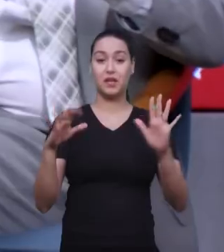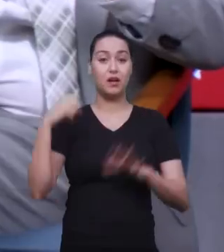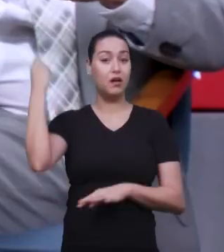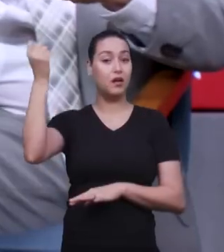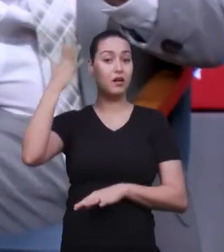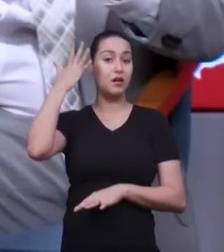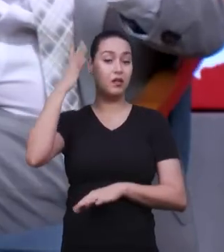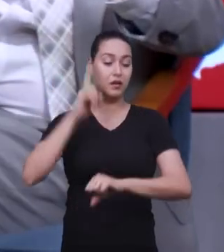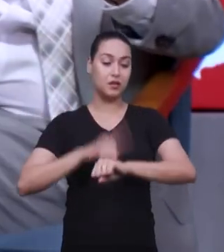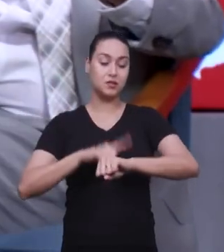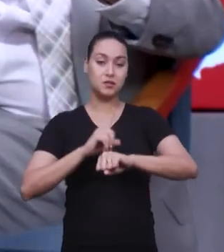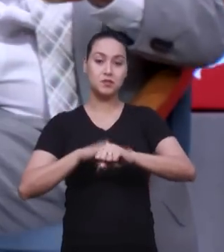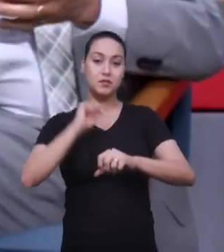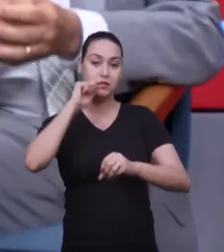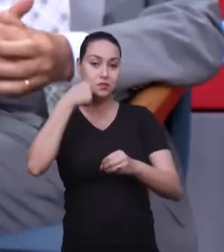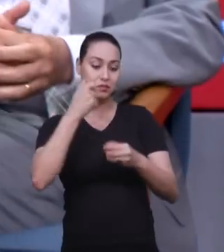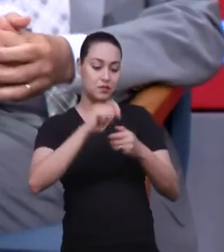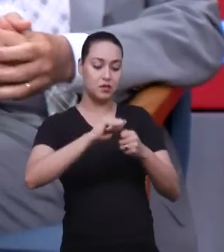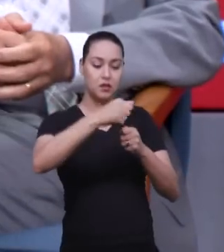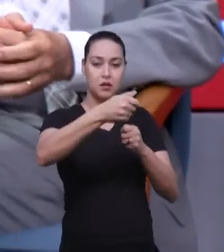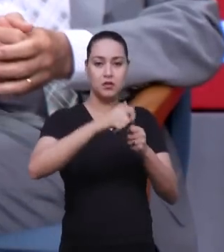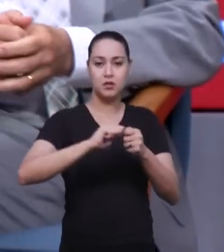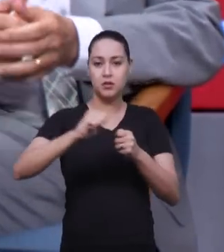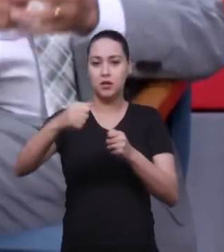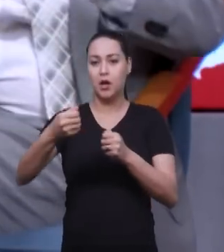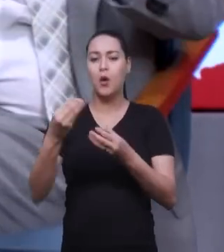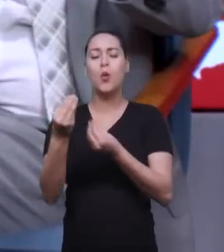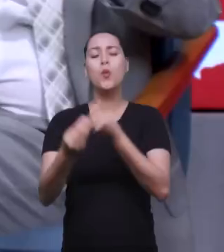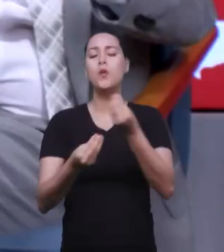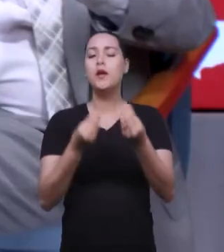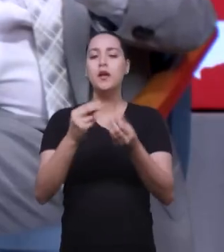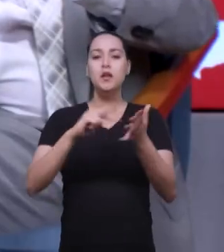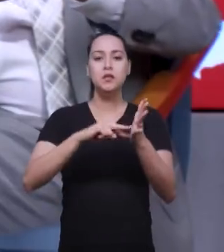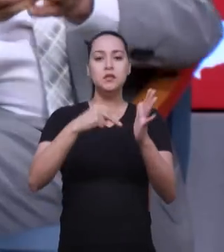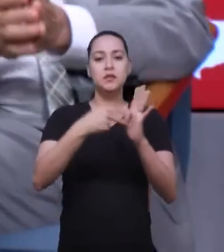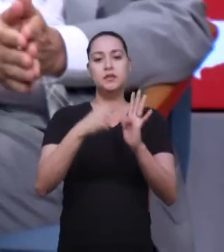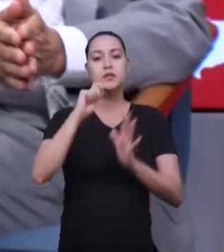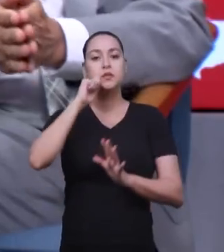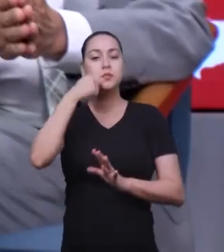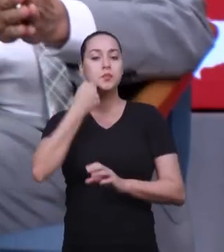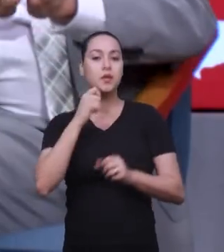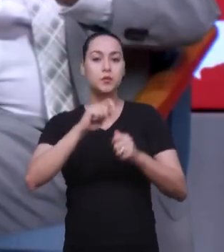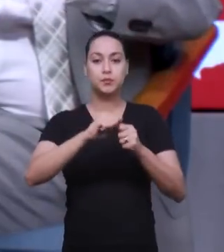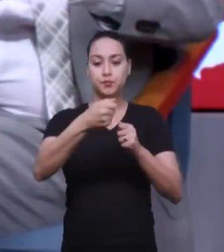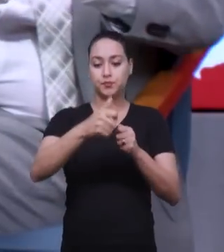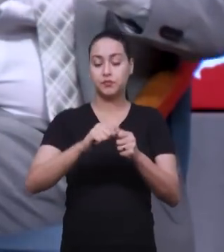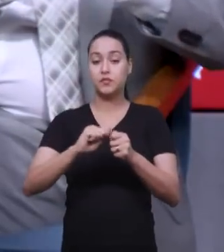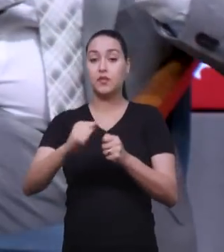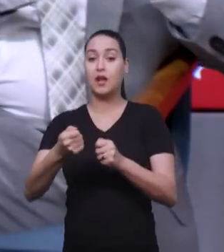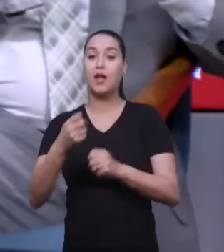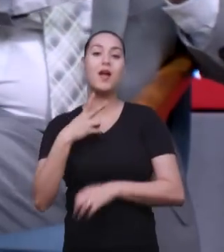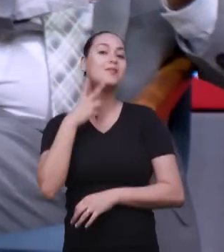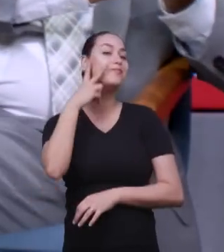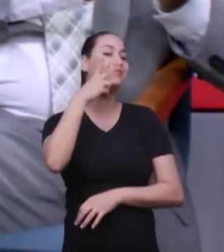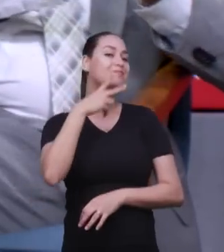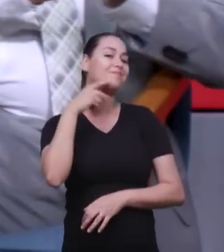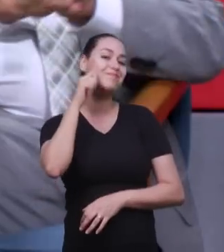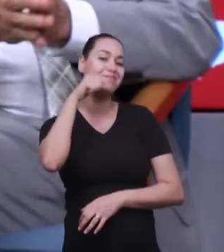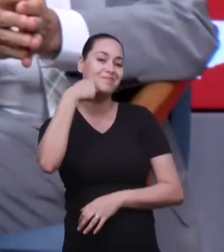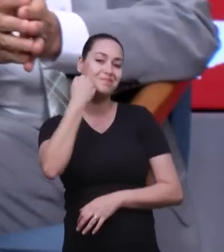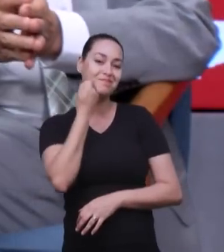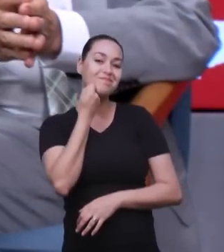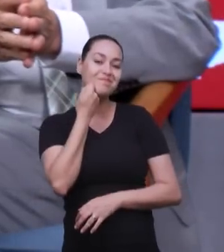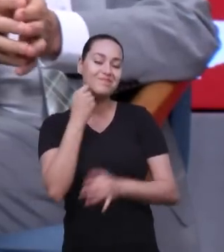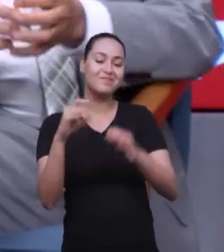vai se revelar no partir do pão. O que é o partir do pão? Ele está trazendo novamente para a